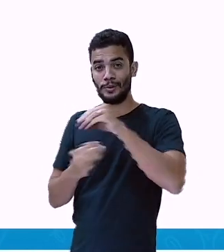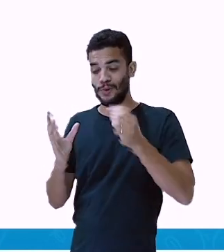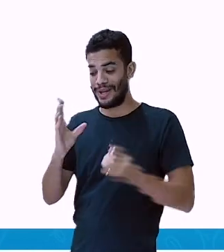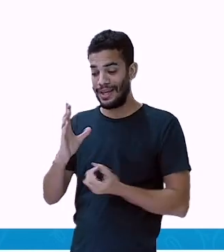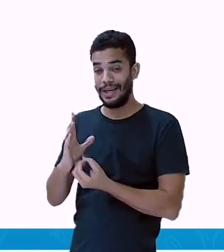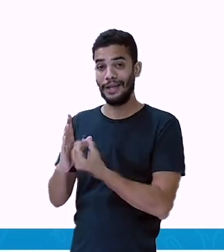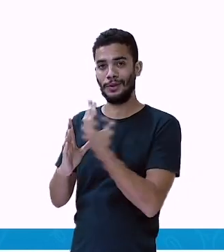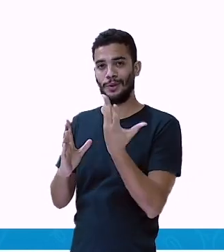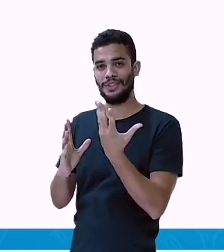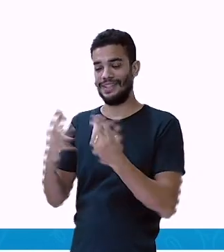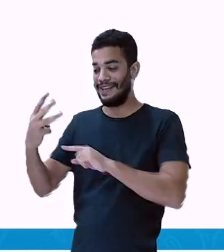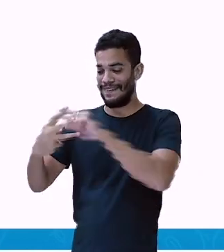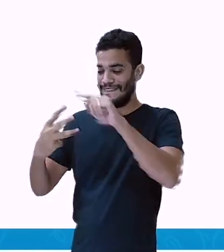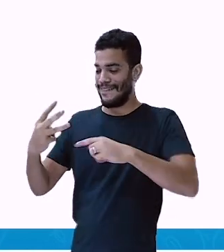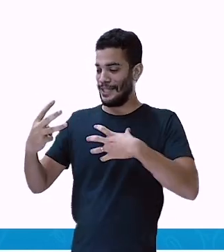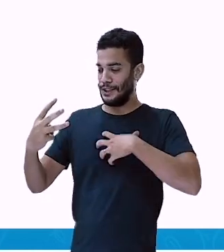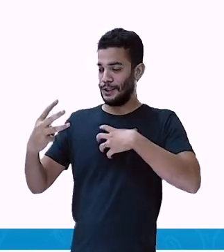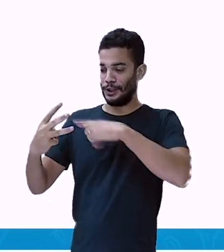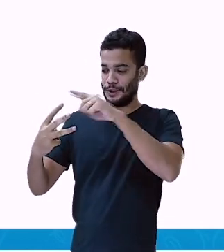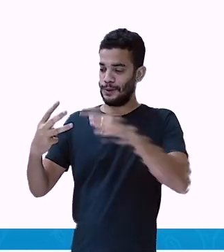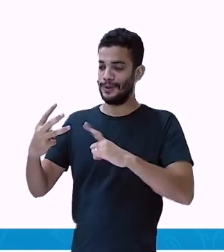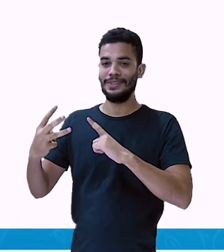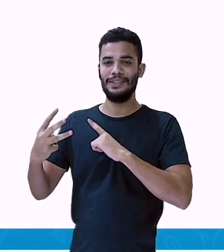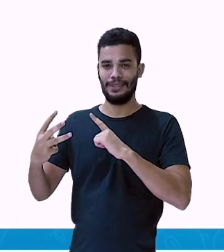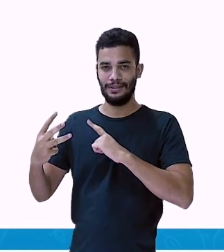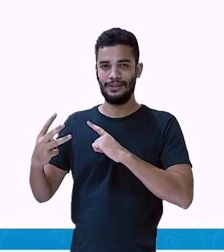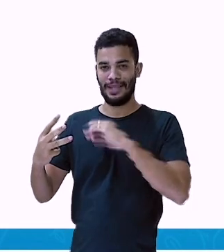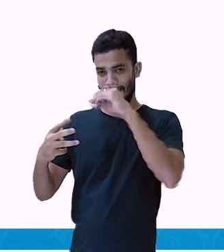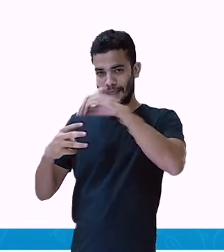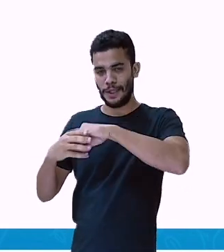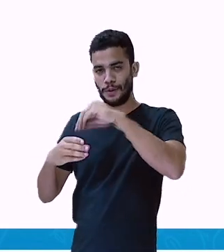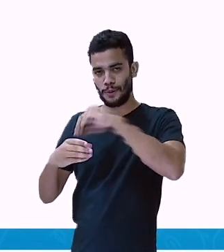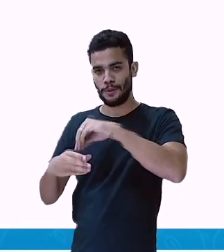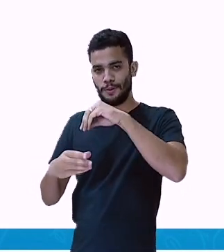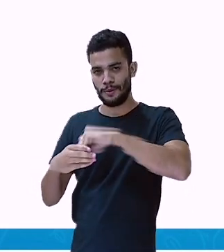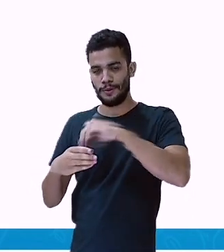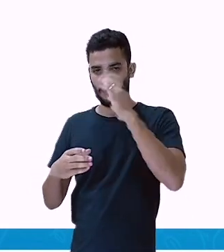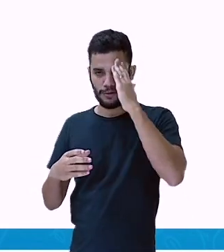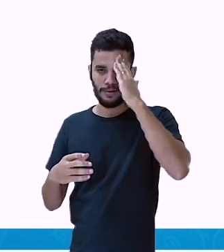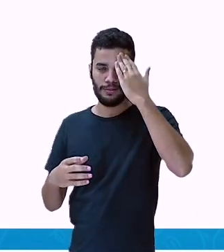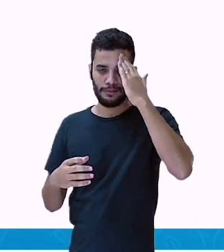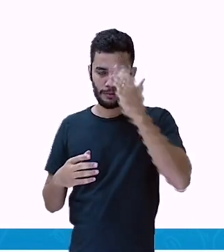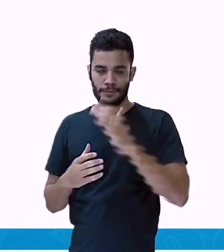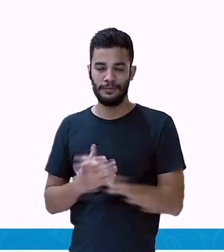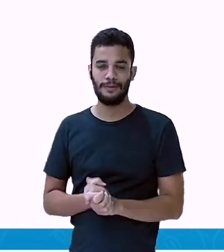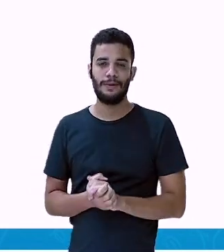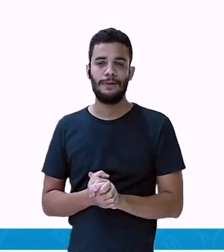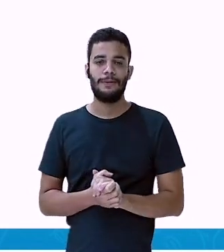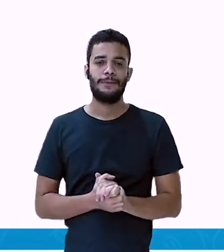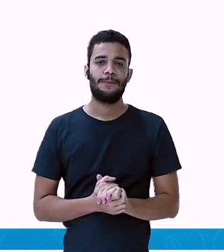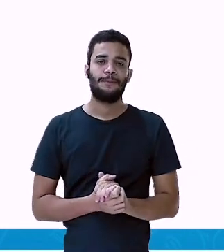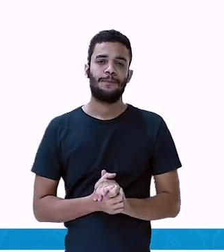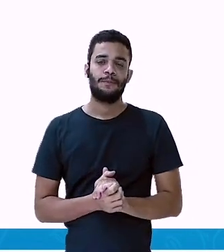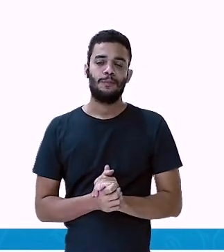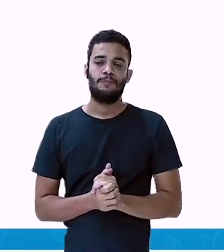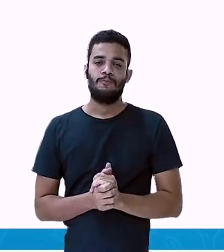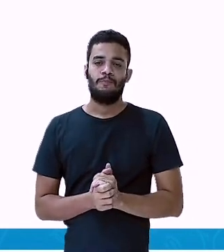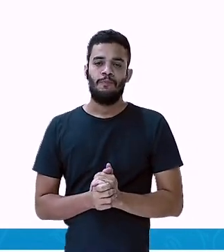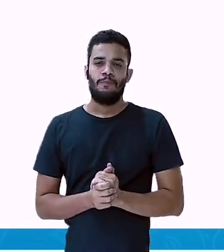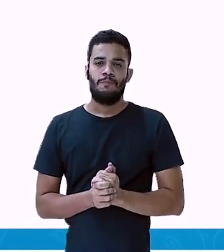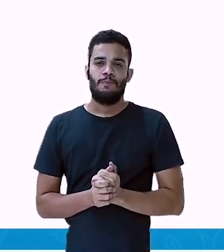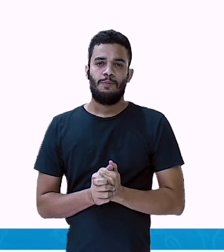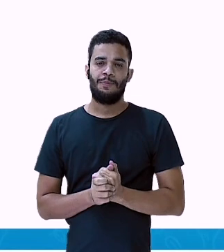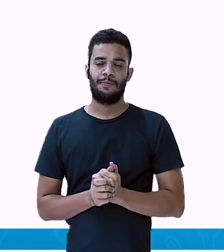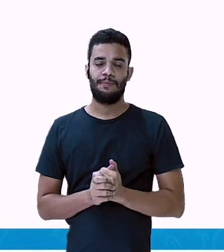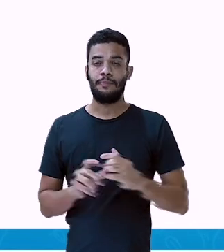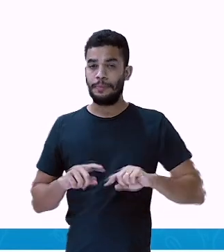alguns exemplos de misturas para nós mais comum no nosso dia a dia. E